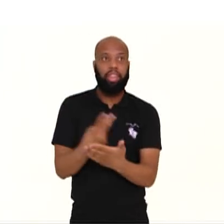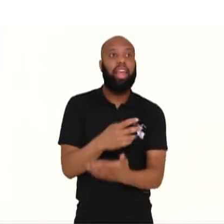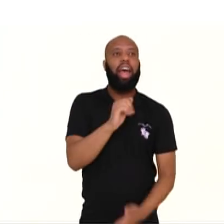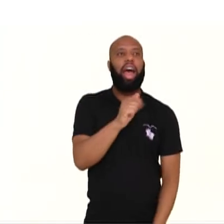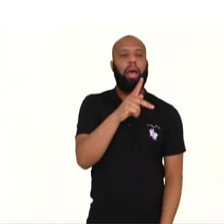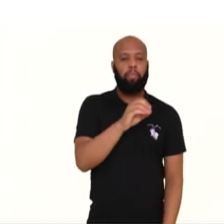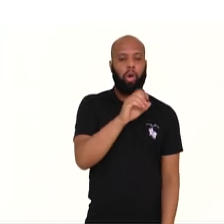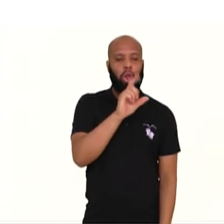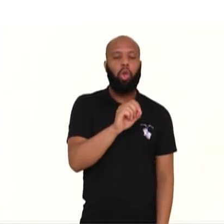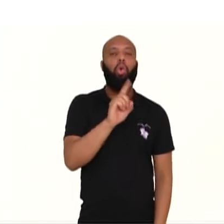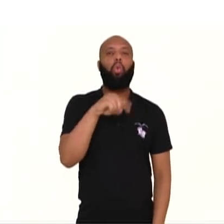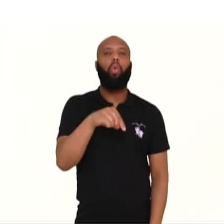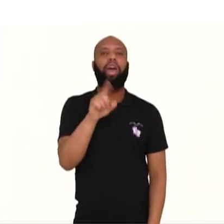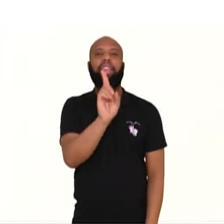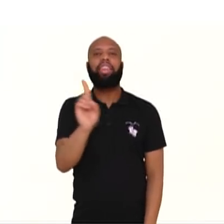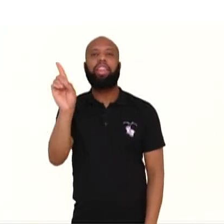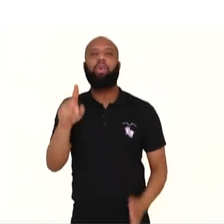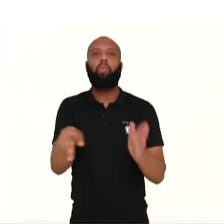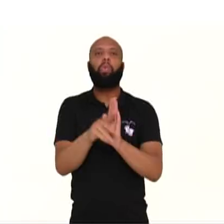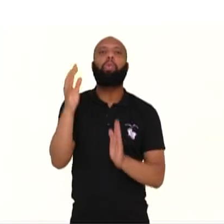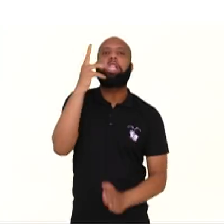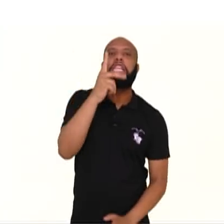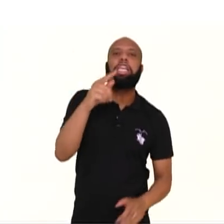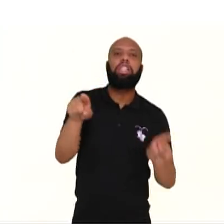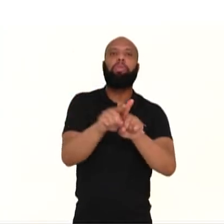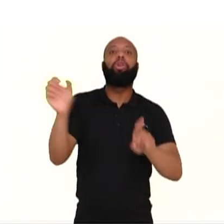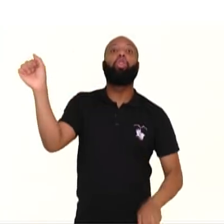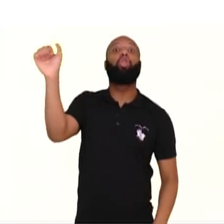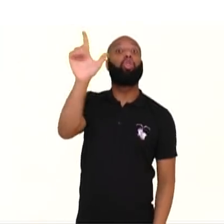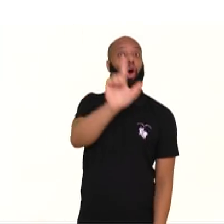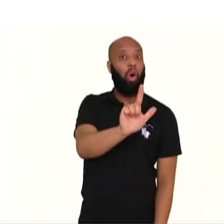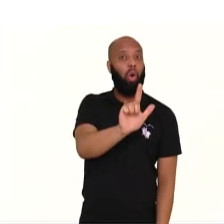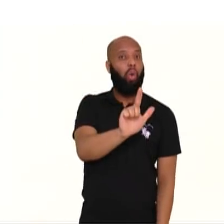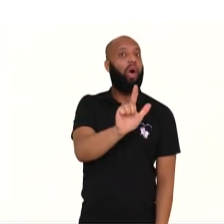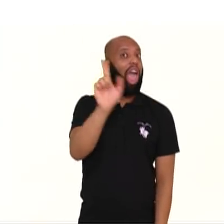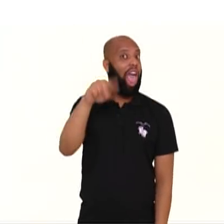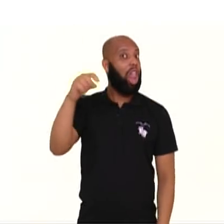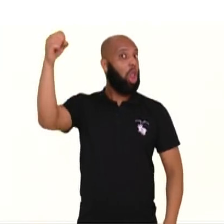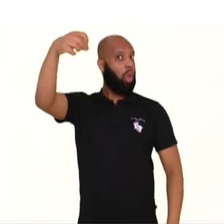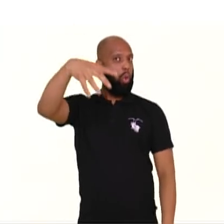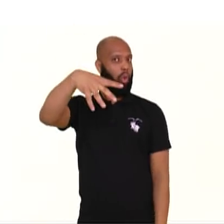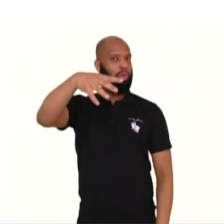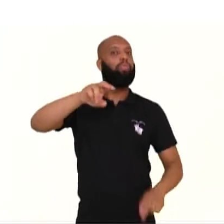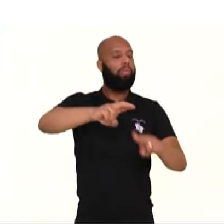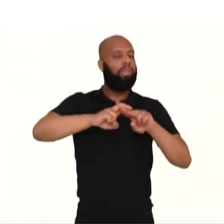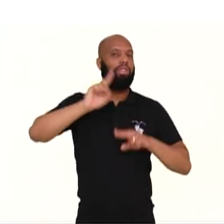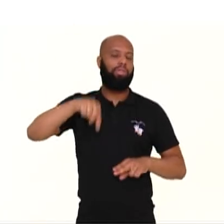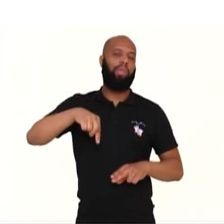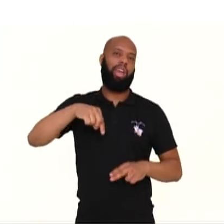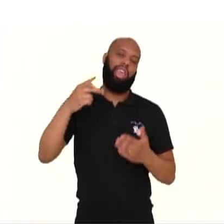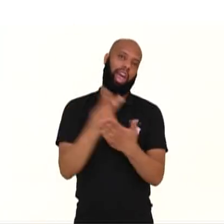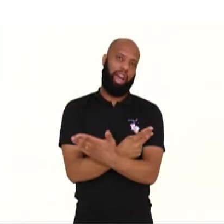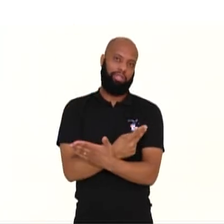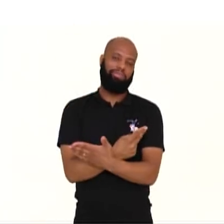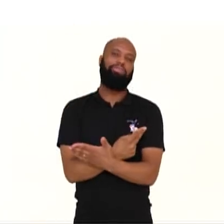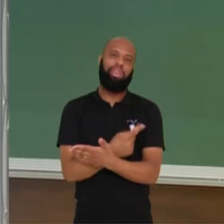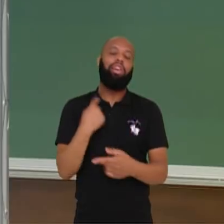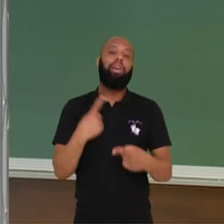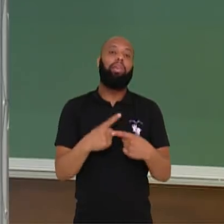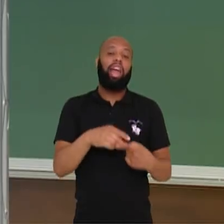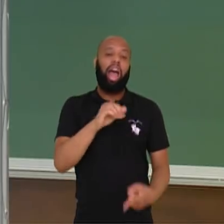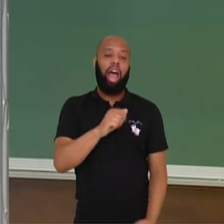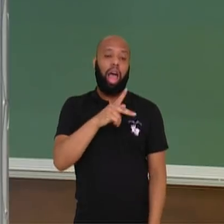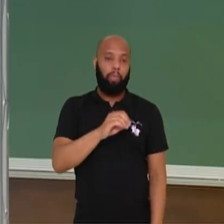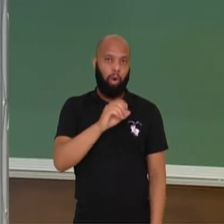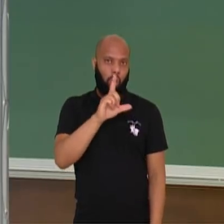do conhecimento, o deus da beleza, o deus do sol, tá? Então essa alternativa, ela é a alternativa correta porque essa associação não está